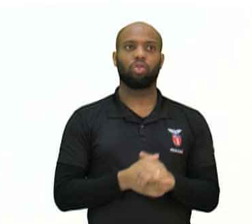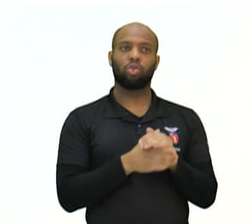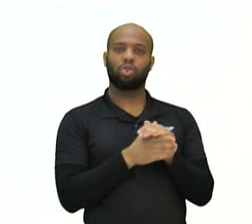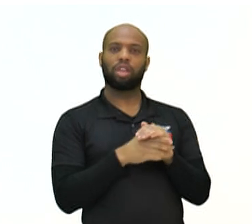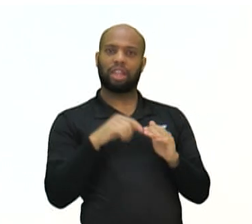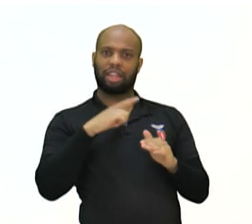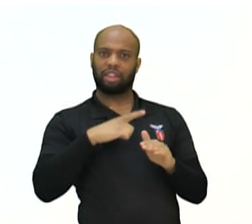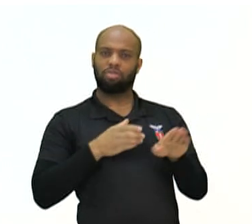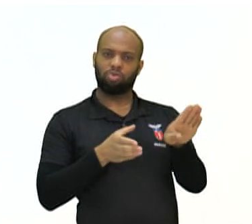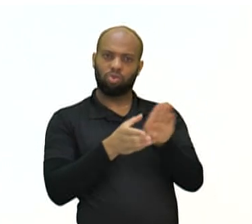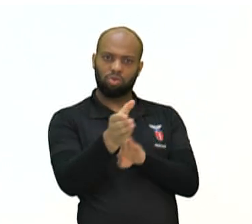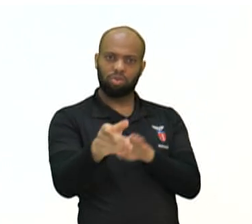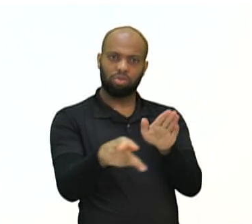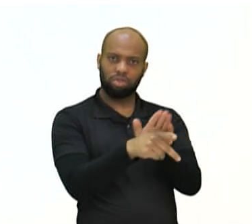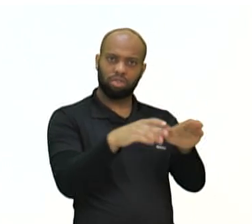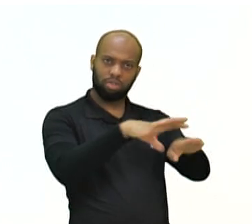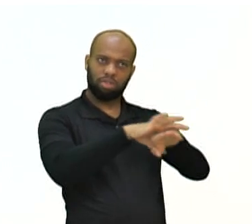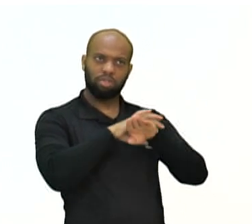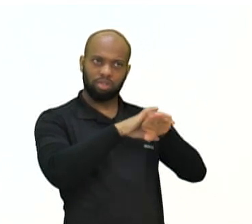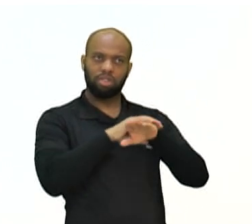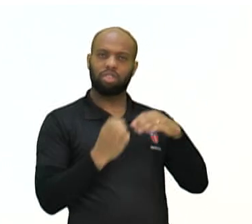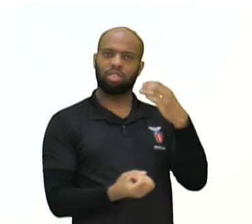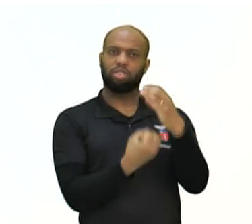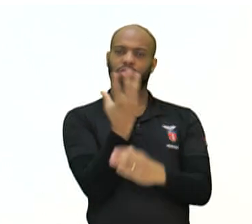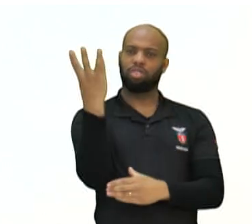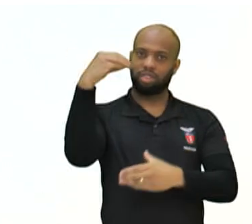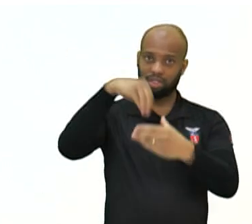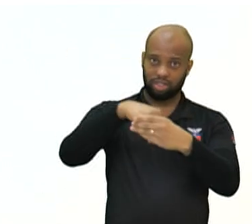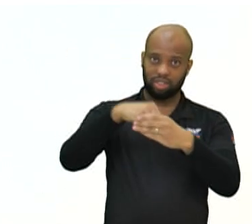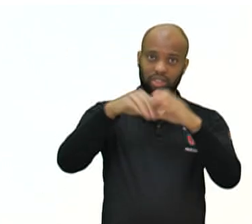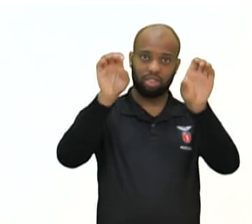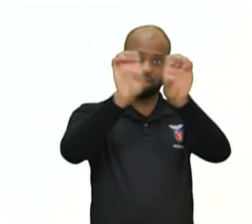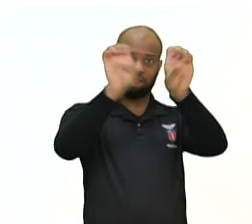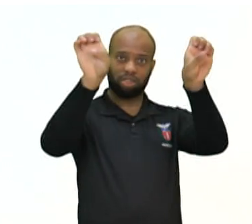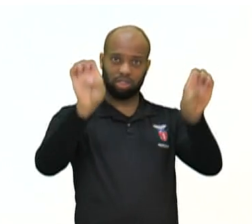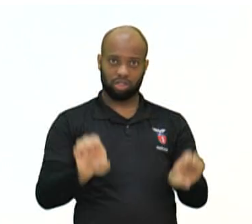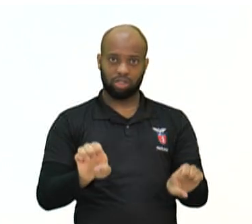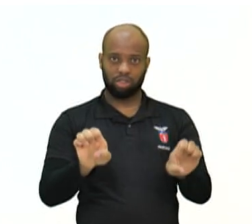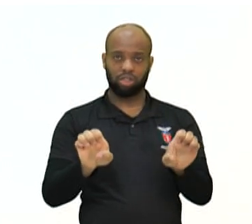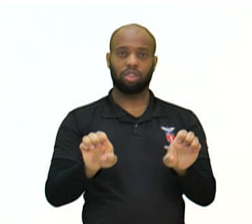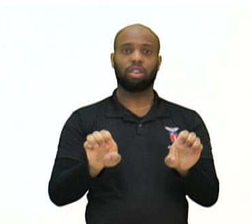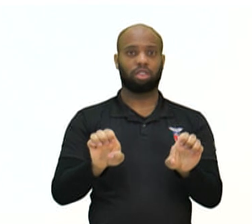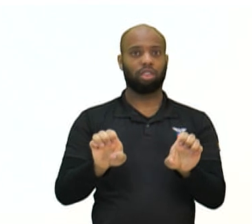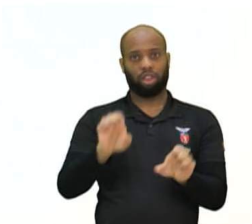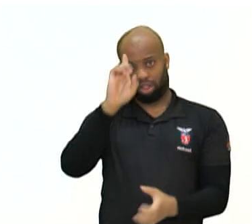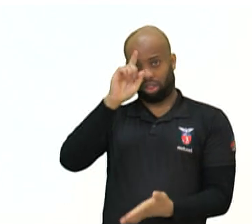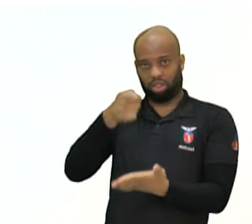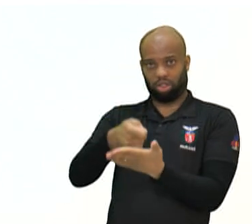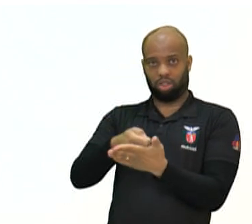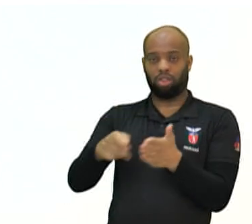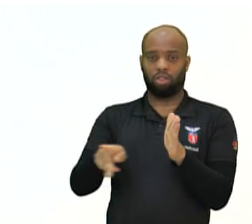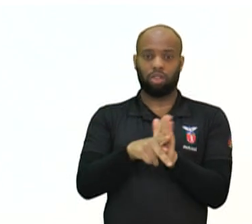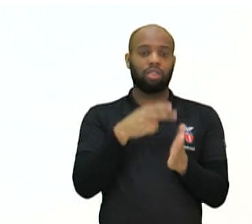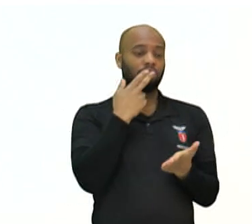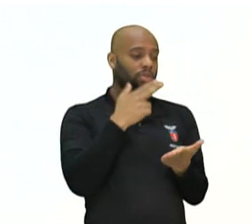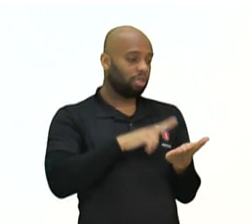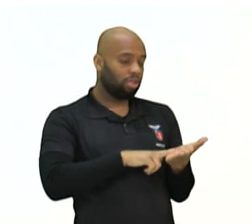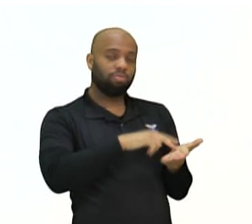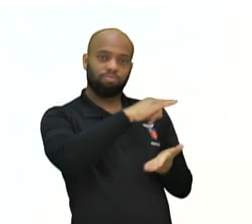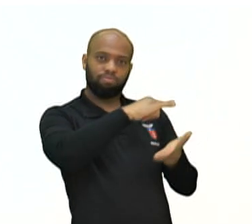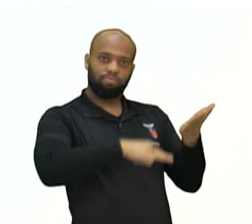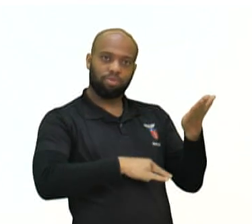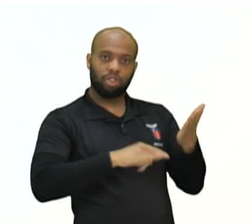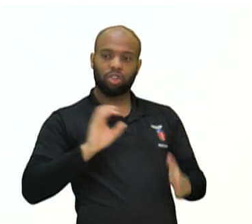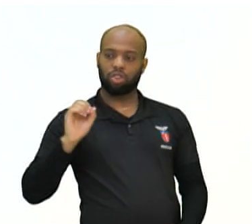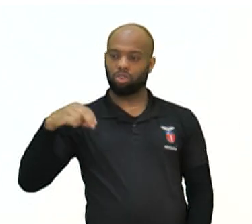de Segurança, criado dentro da estrutura determinada pela Carta da ONU, é o